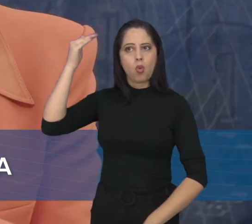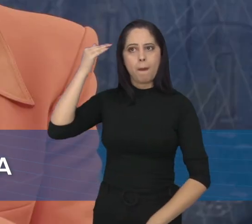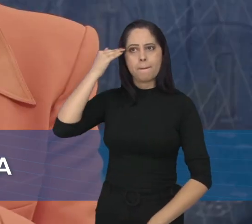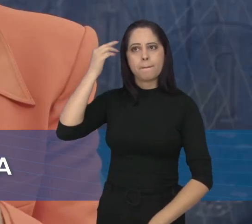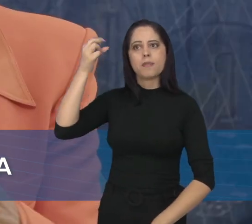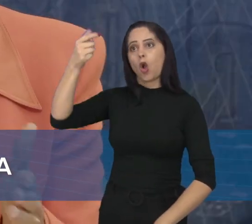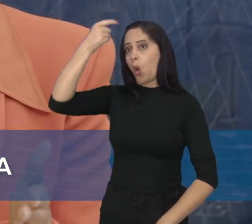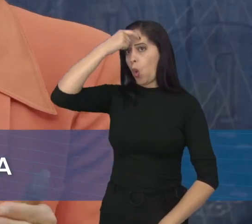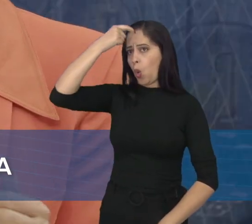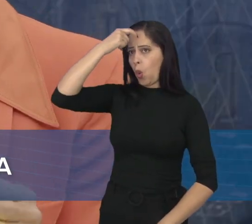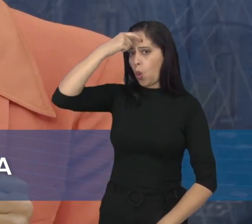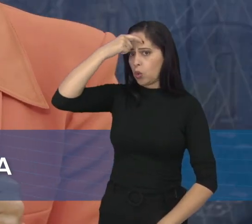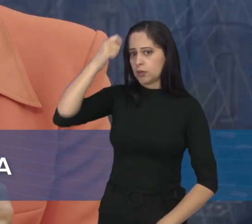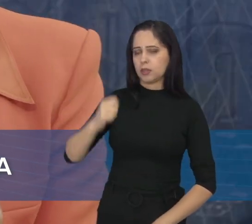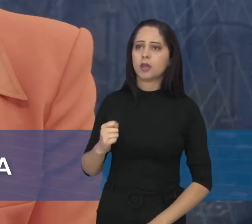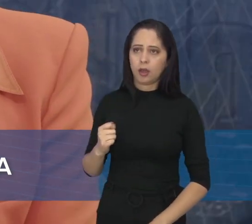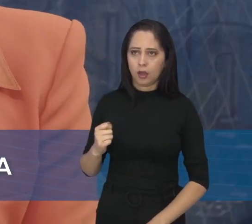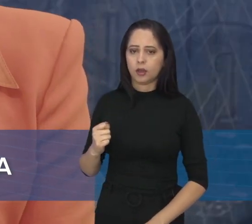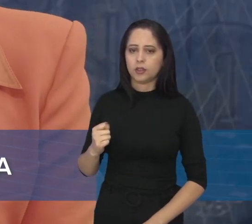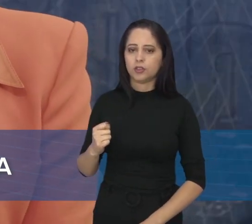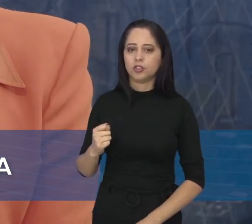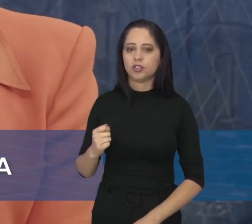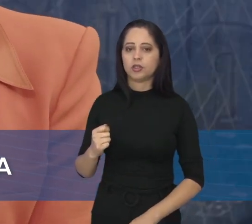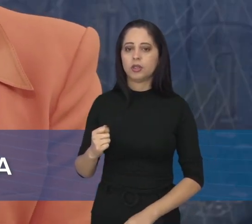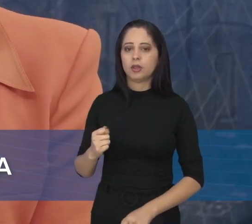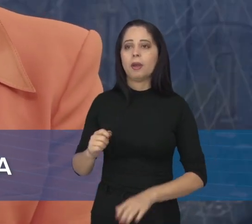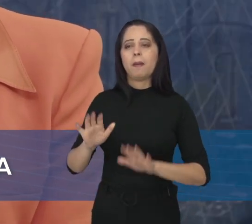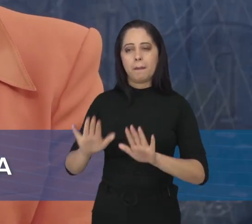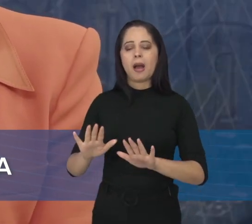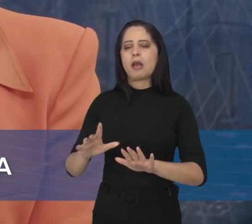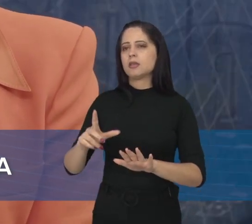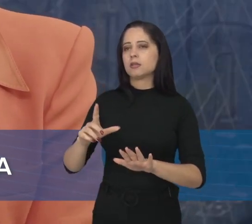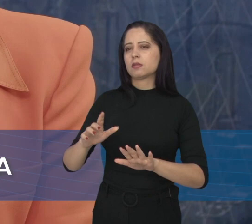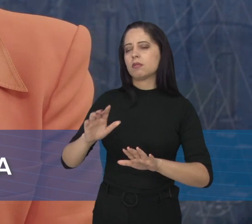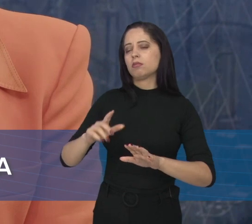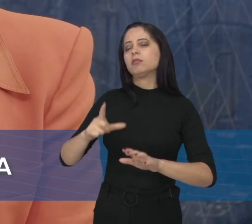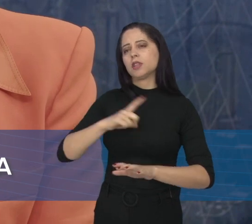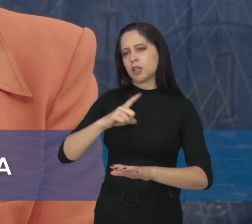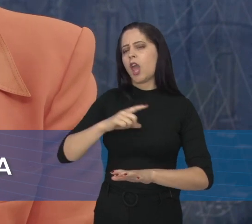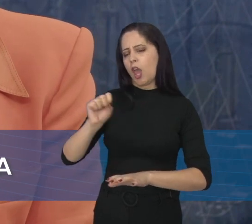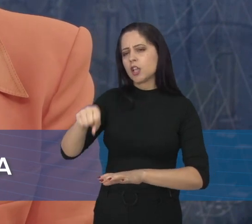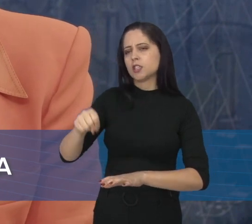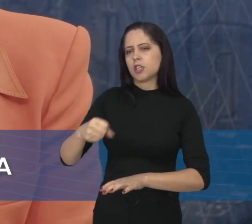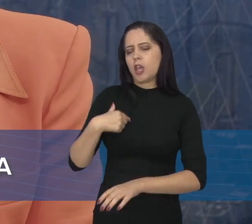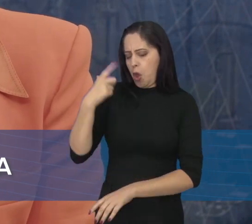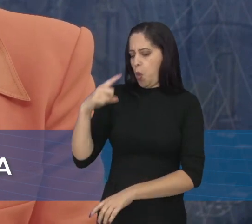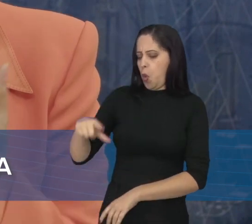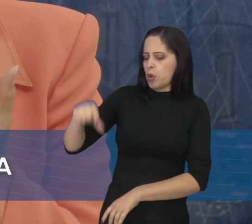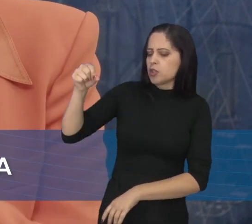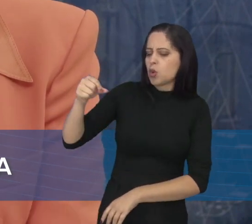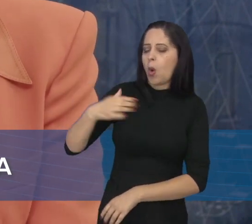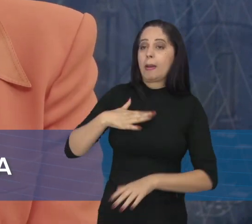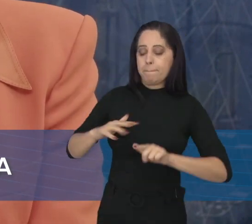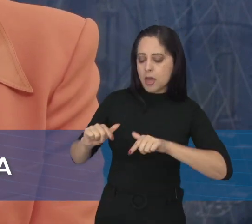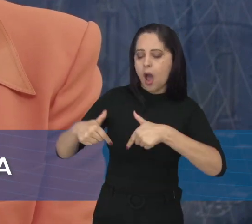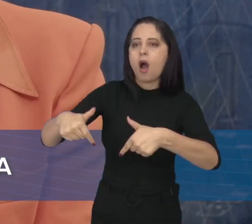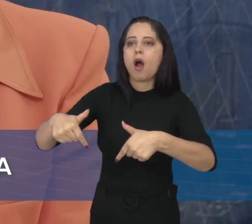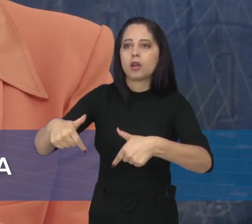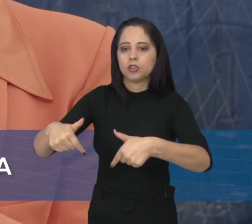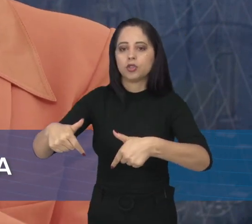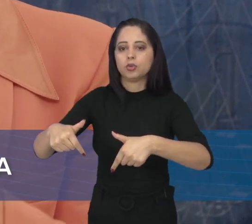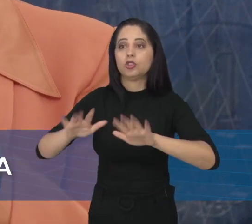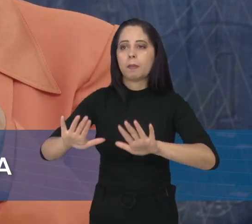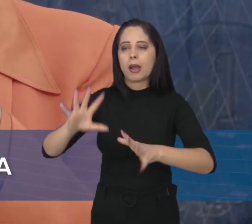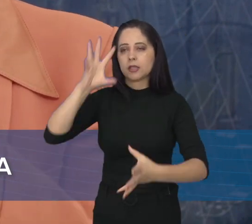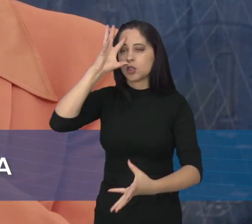ser, digamos, tendenciosa, mas ao mesmo tempo tenho uma tendência, tenho uma escolha, mas preciso compreender